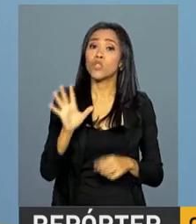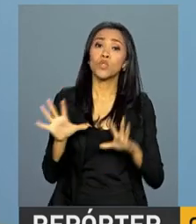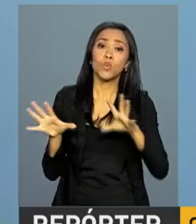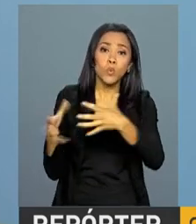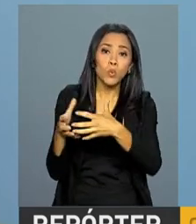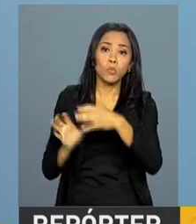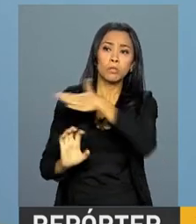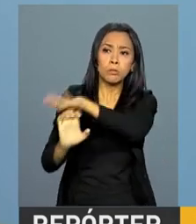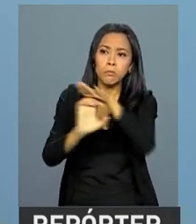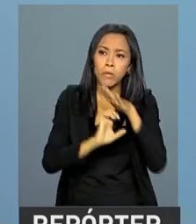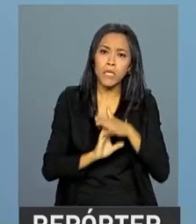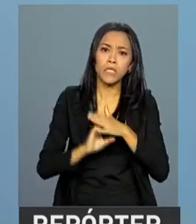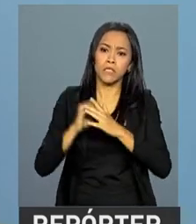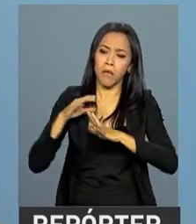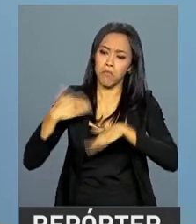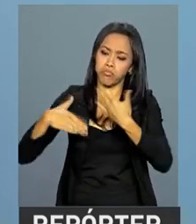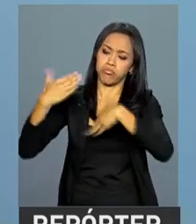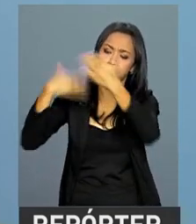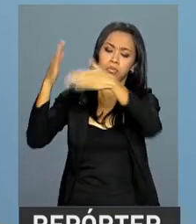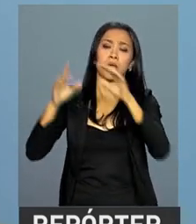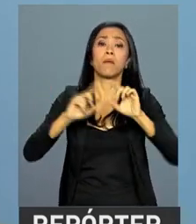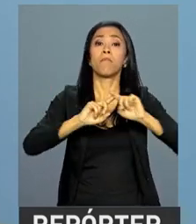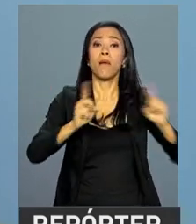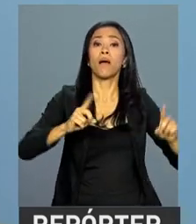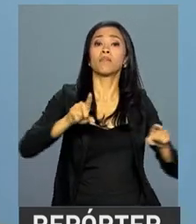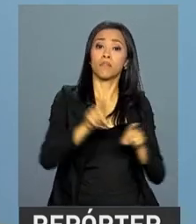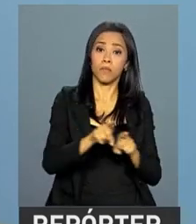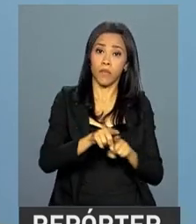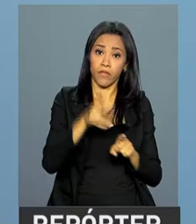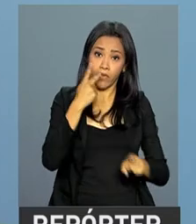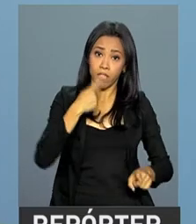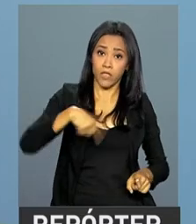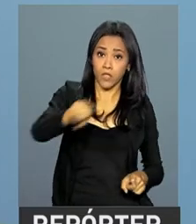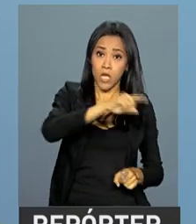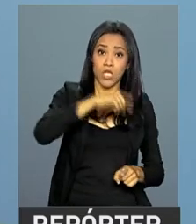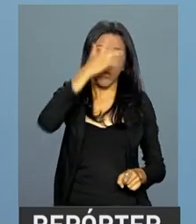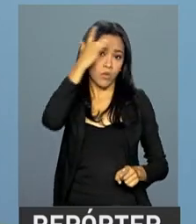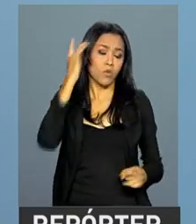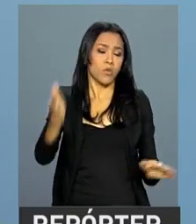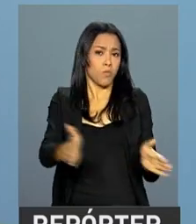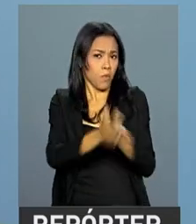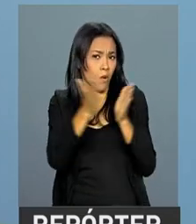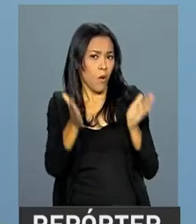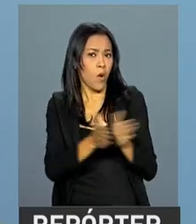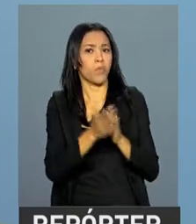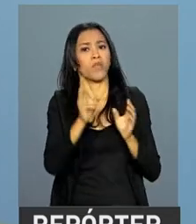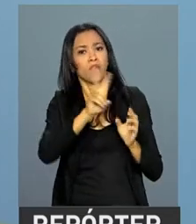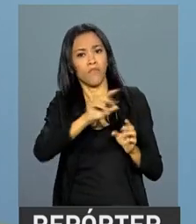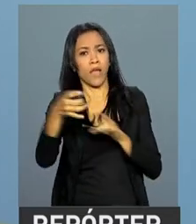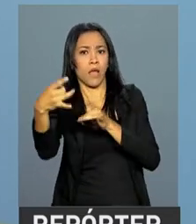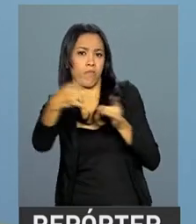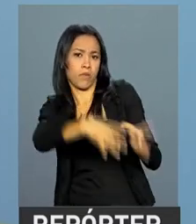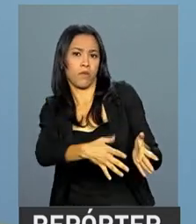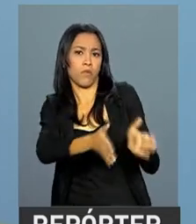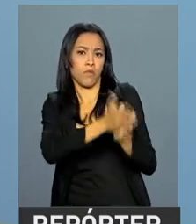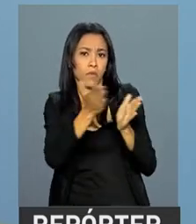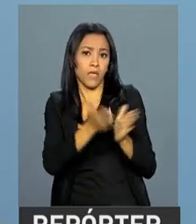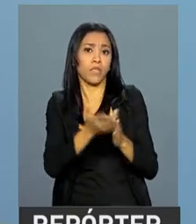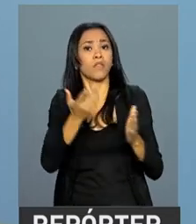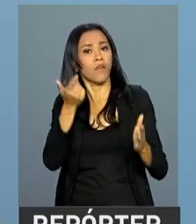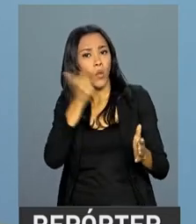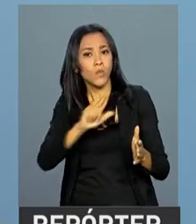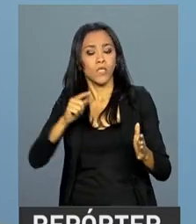estamos falando de pobres que vão poder sair da pobreza progredir na vida famílias hoje